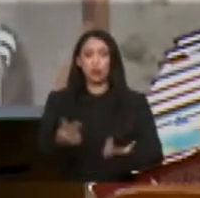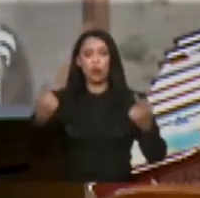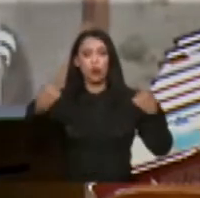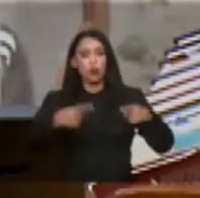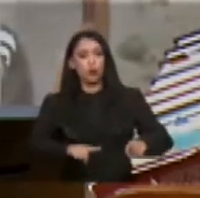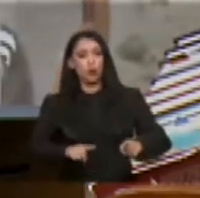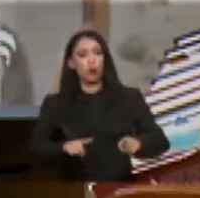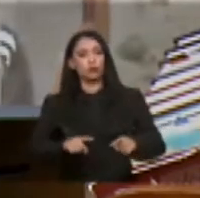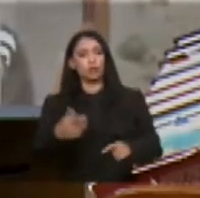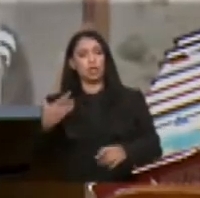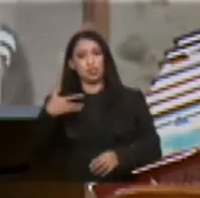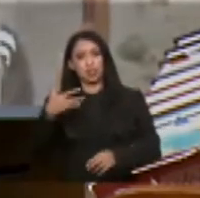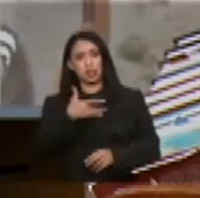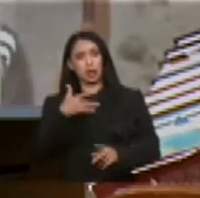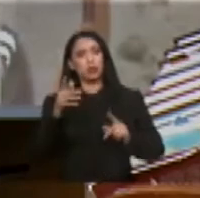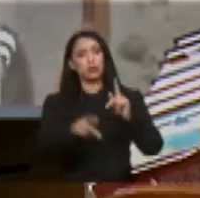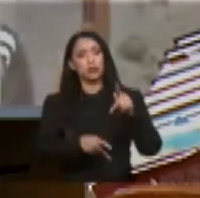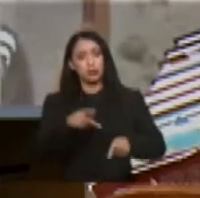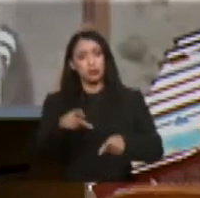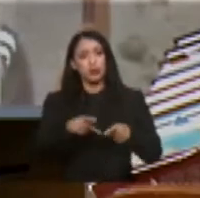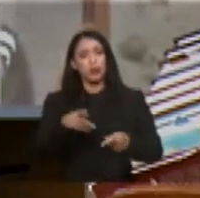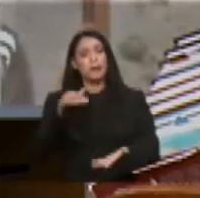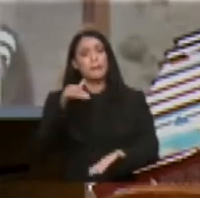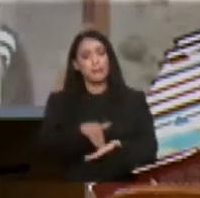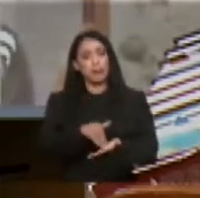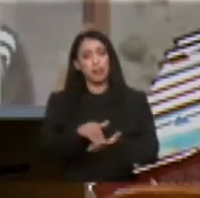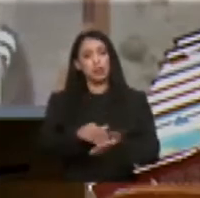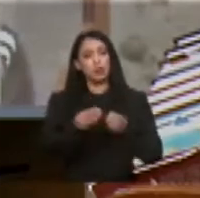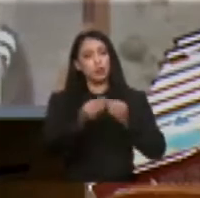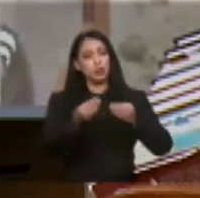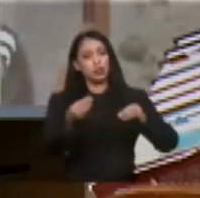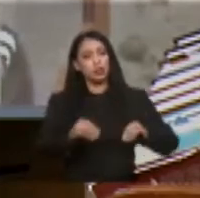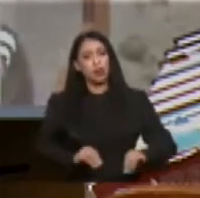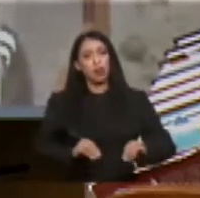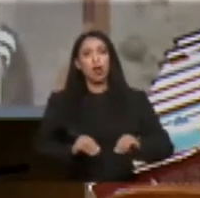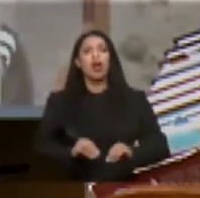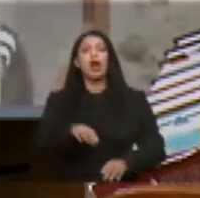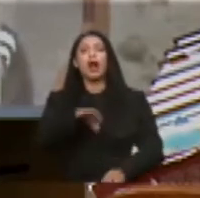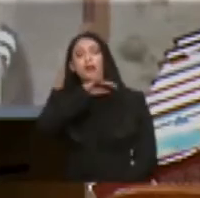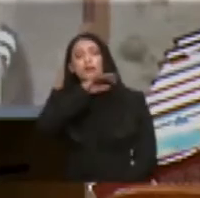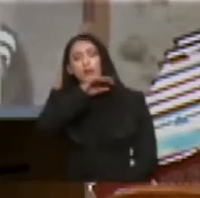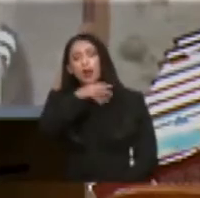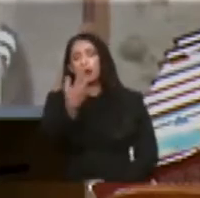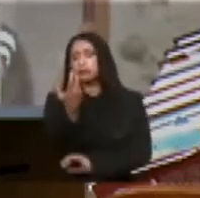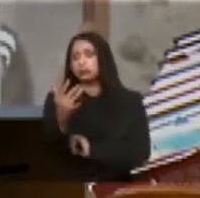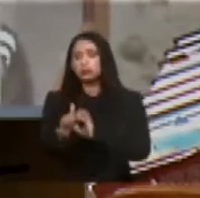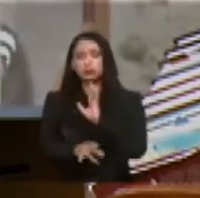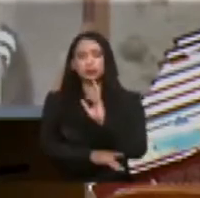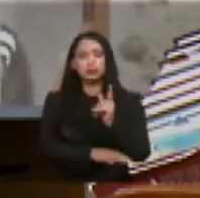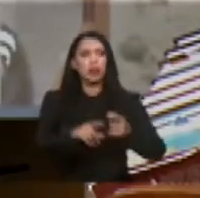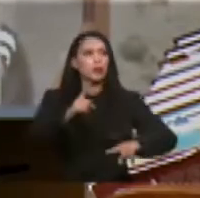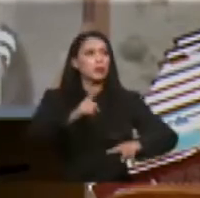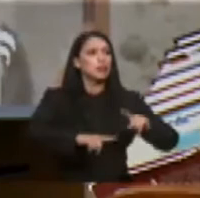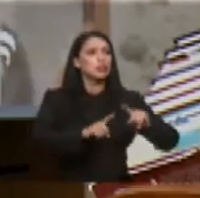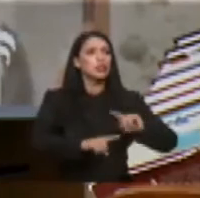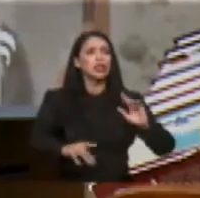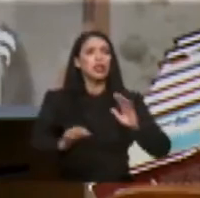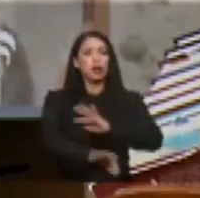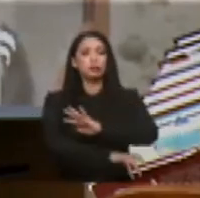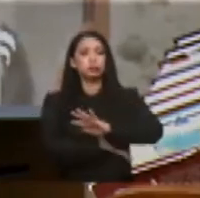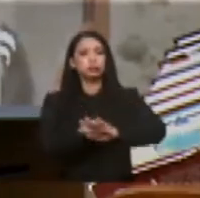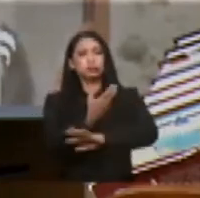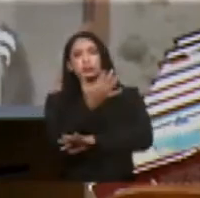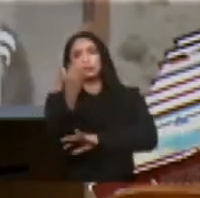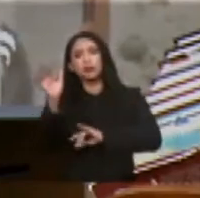sobre o bem-estar da população, assim como o mínimo dano à fauna, à flora, aos materiais e ao meio ambiente em geral,